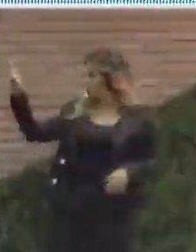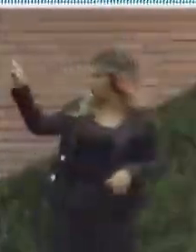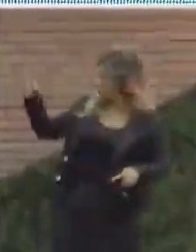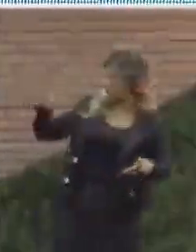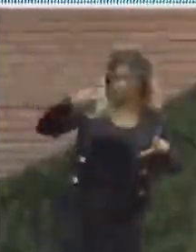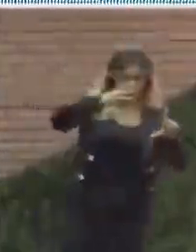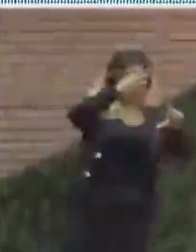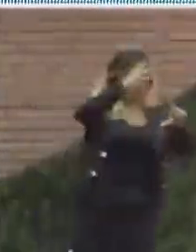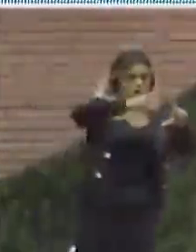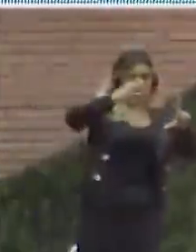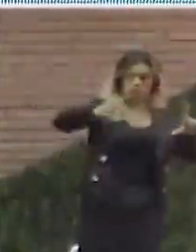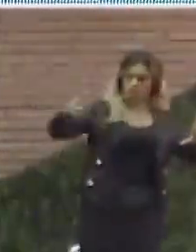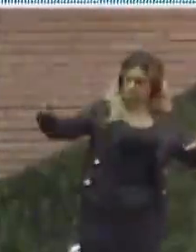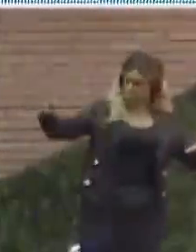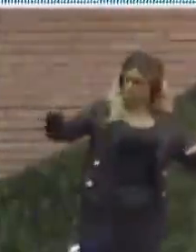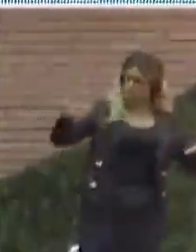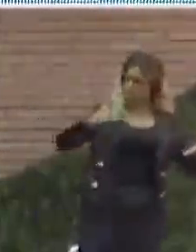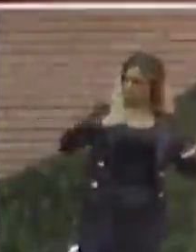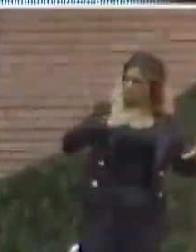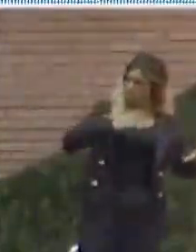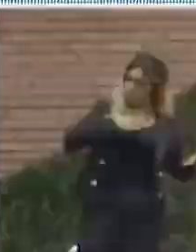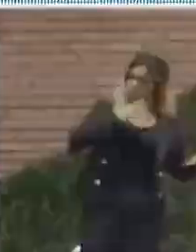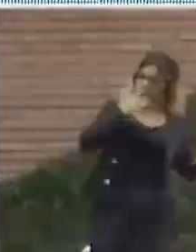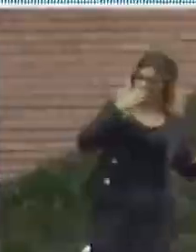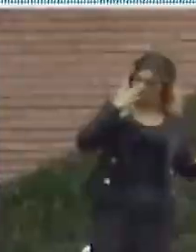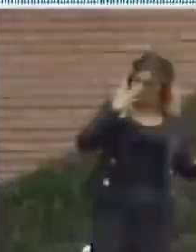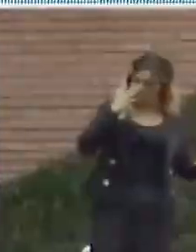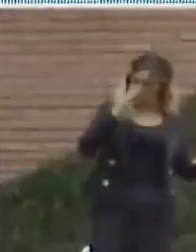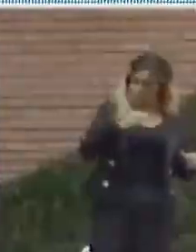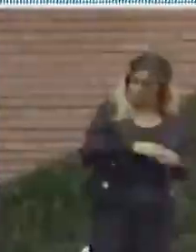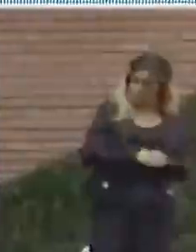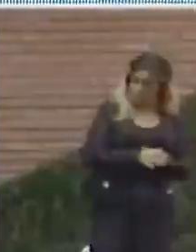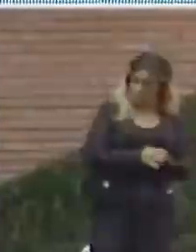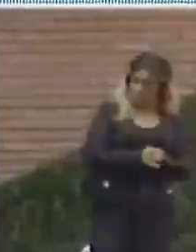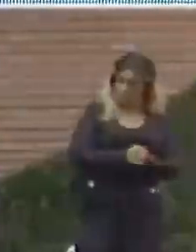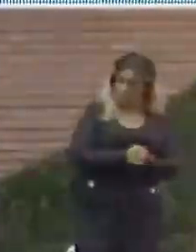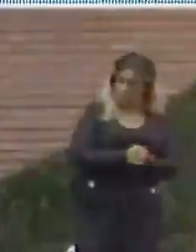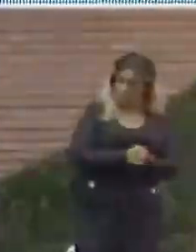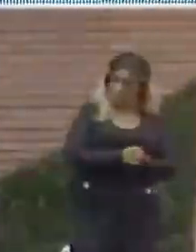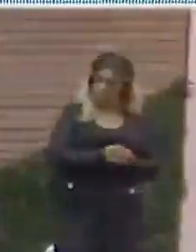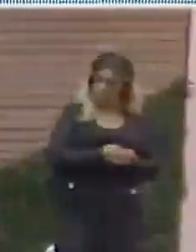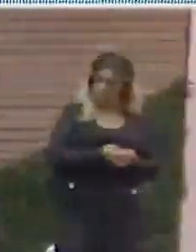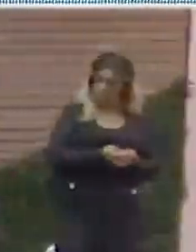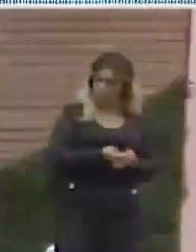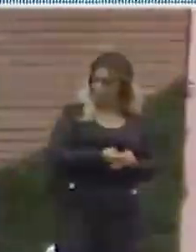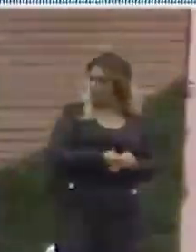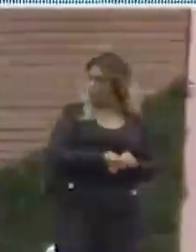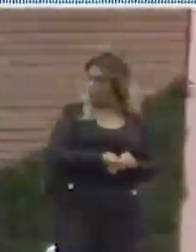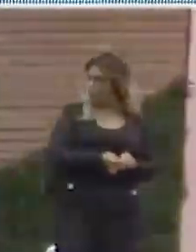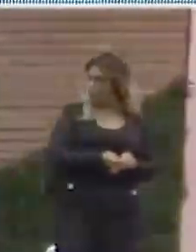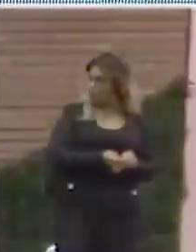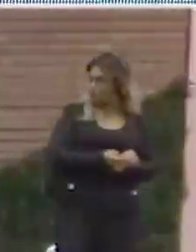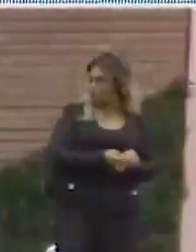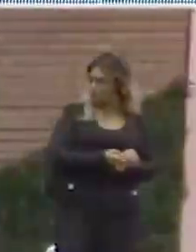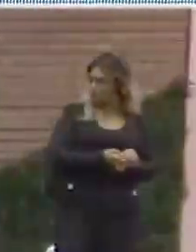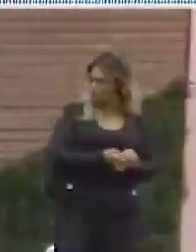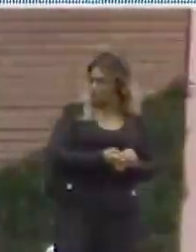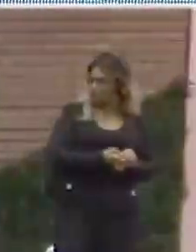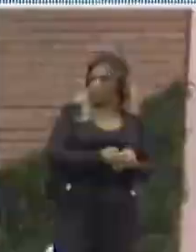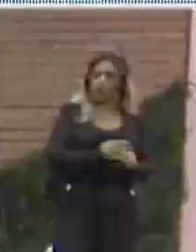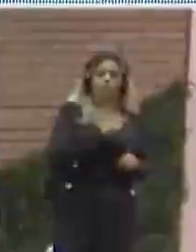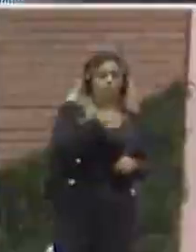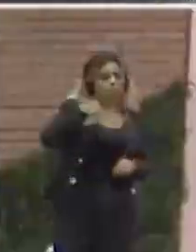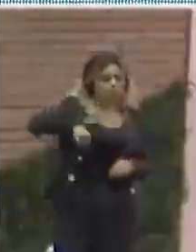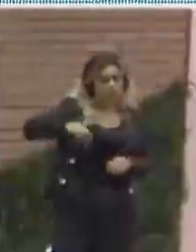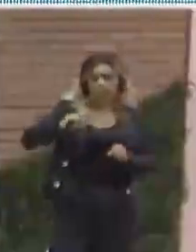você mostrou, Gabriela. Assim, acho que a grande sacada foi assim, ó, não, a construção civil